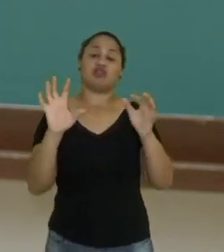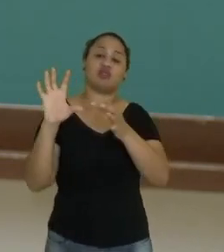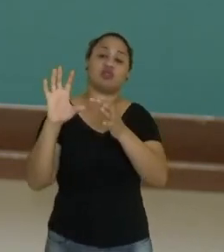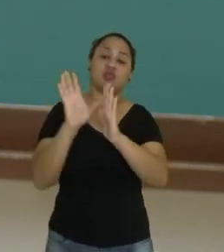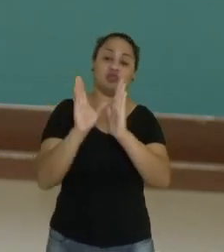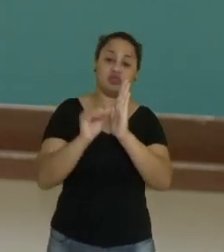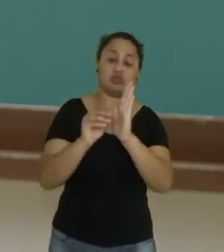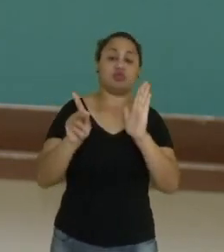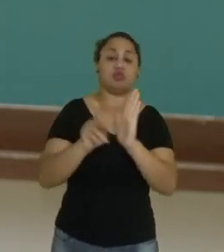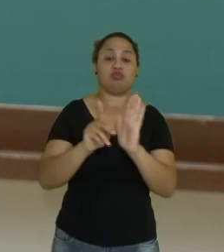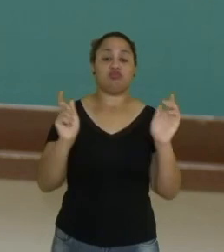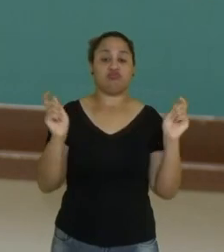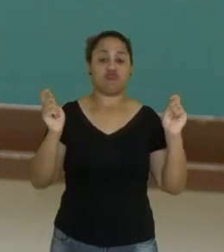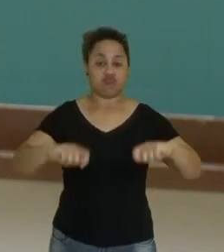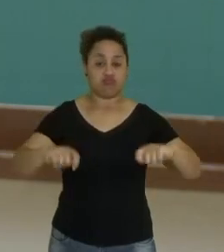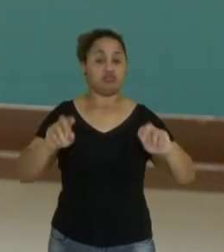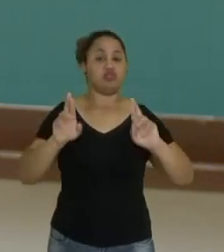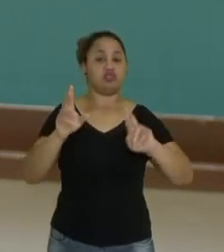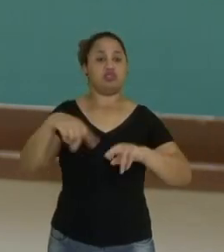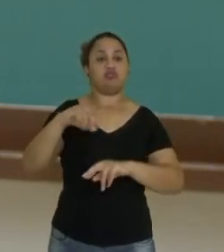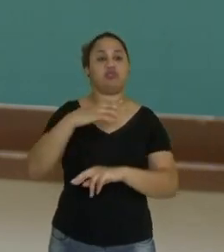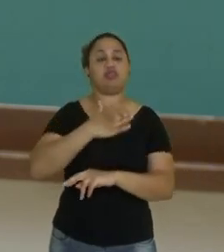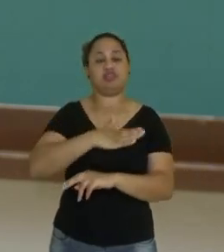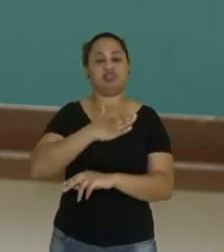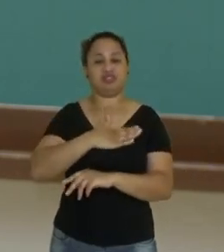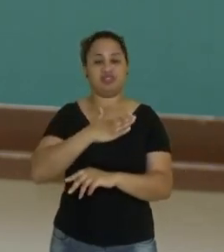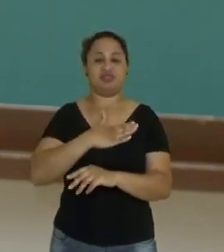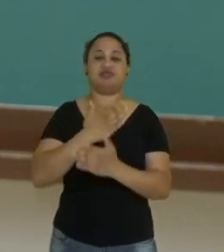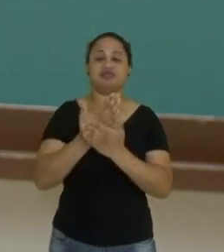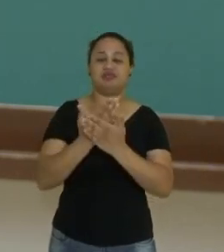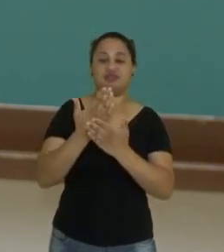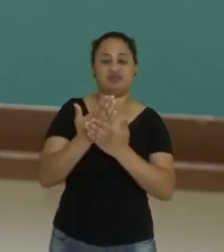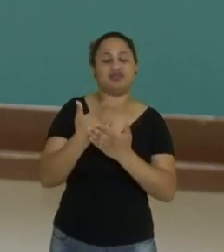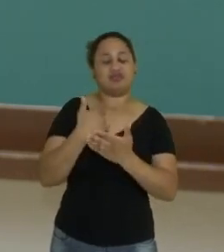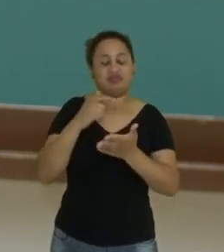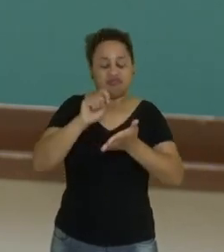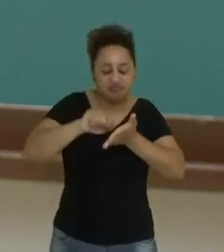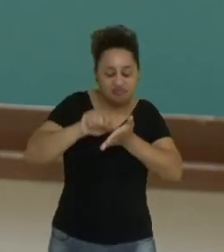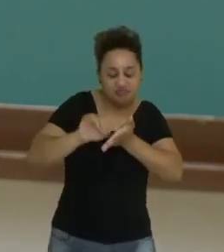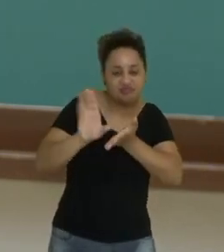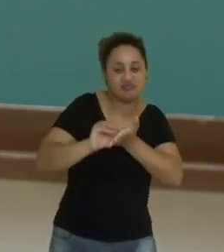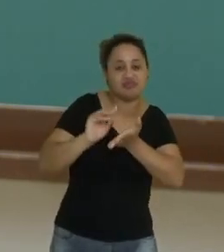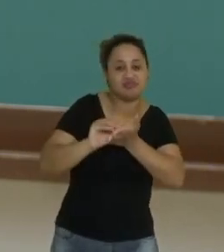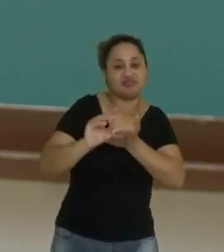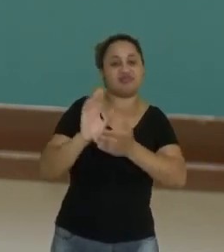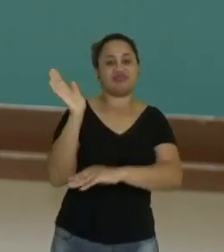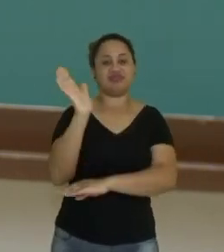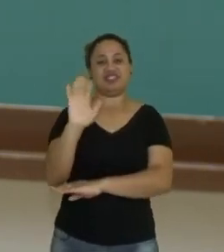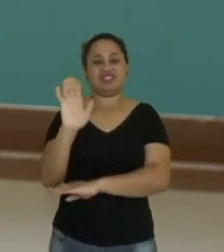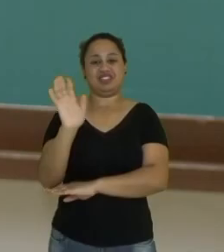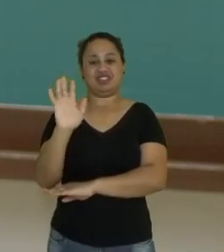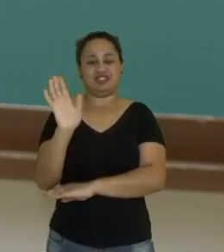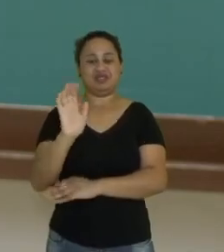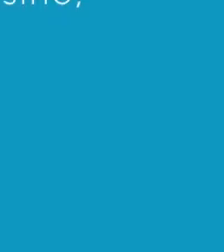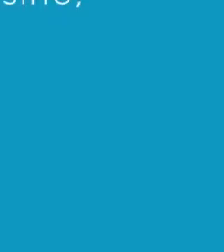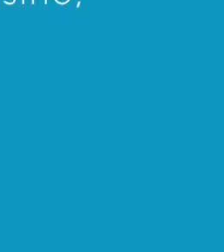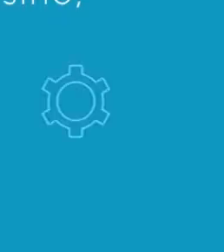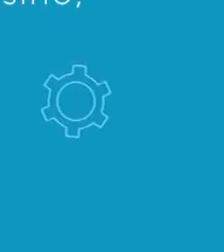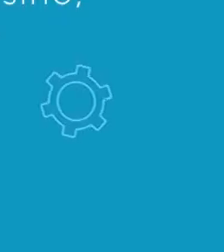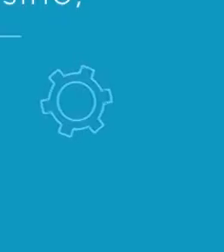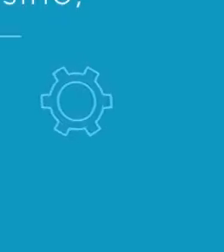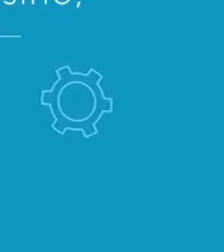de probabilidade. Espero que vocês tenham gostado, tenham anotado e até a próxima aula, gente!